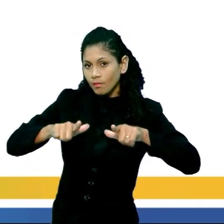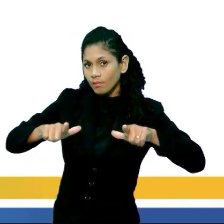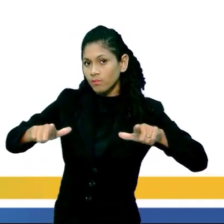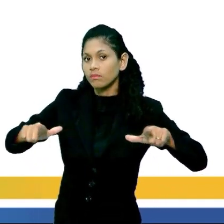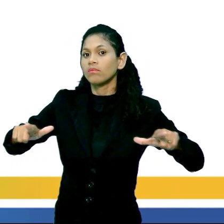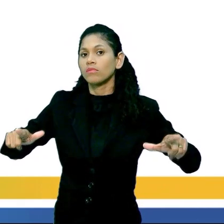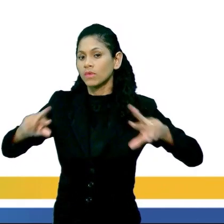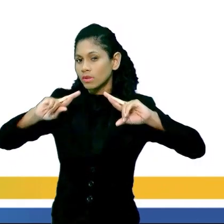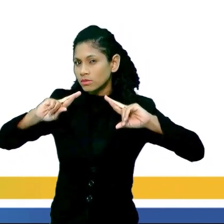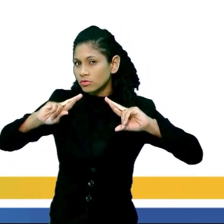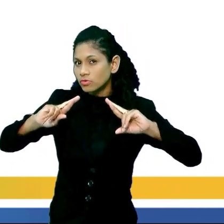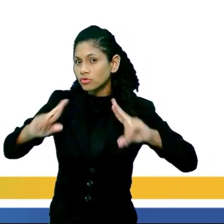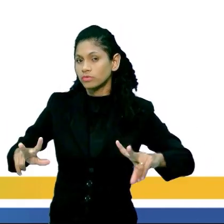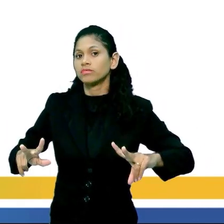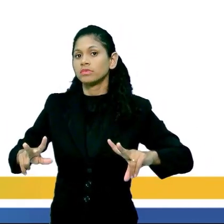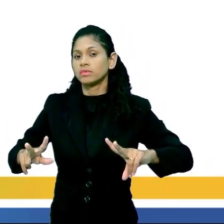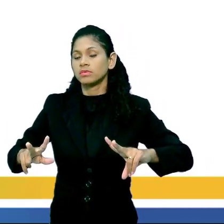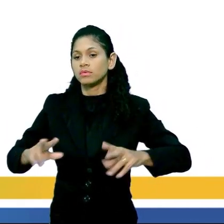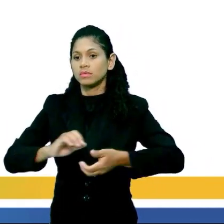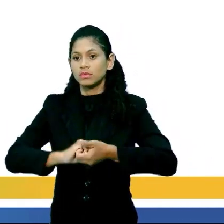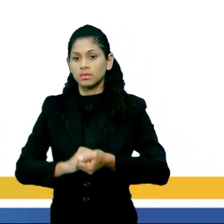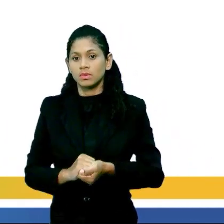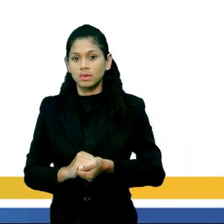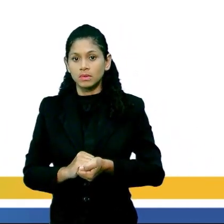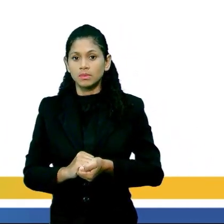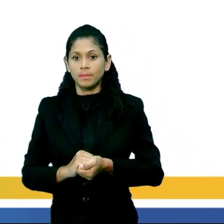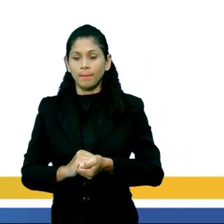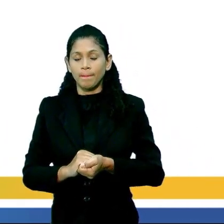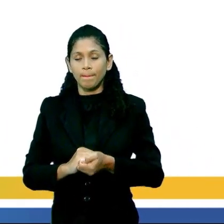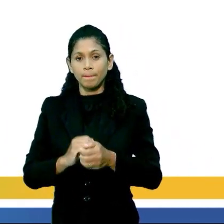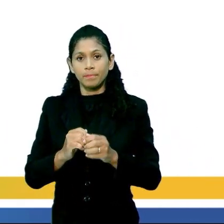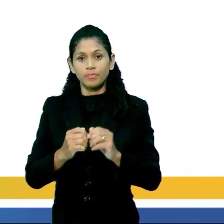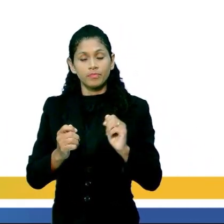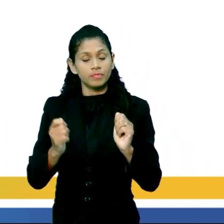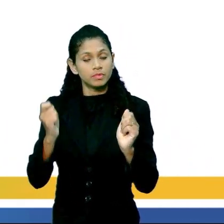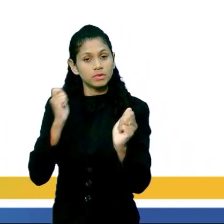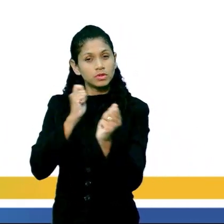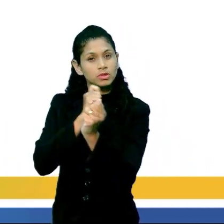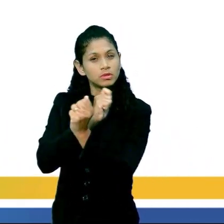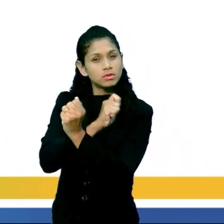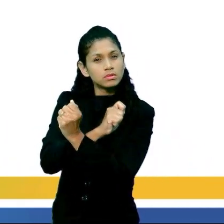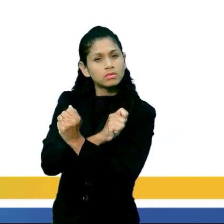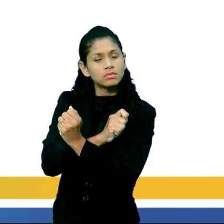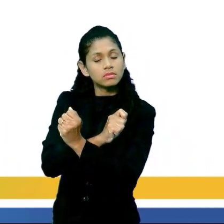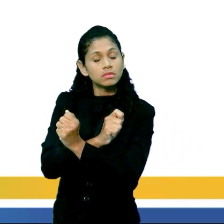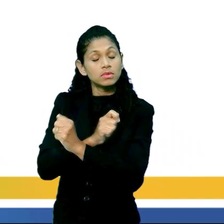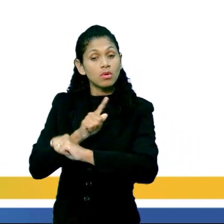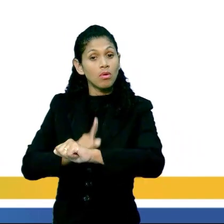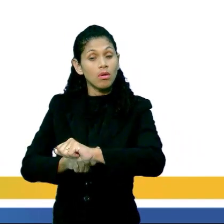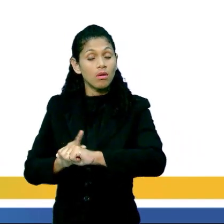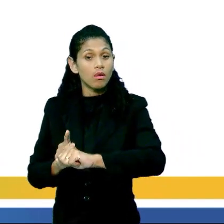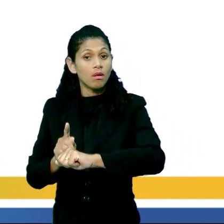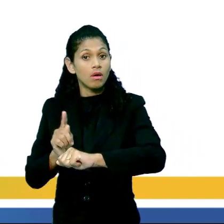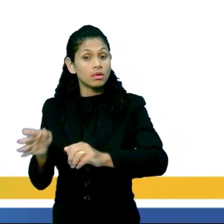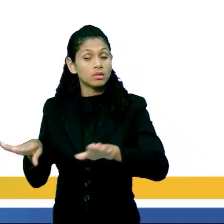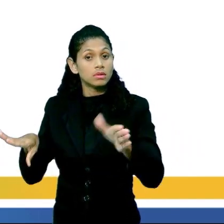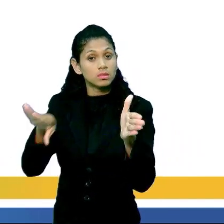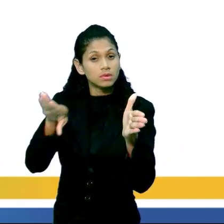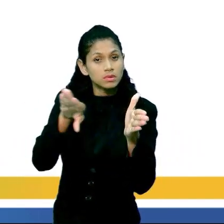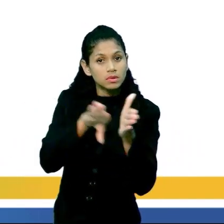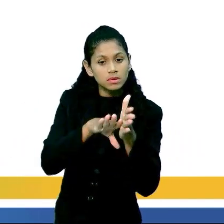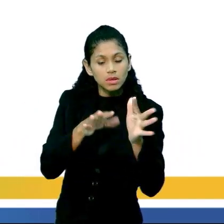a figura deslocando-se no sentido anti-horário até a linha de chegada, percorrendo,